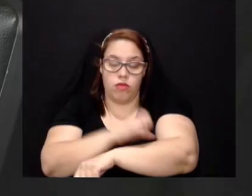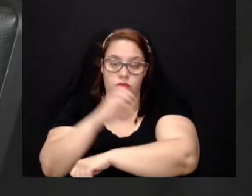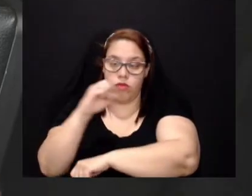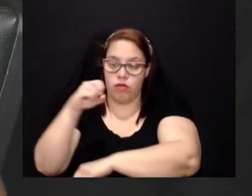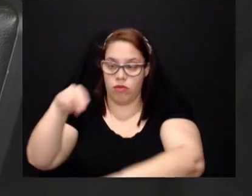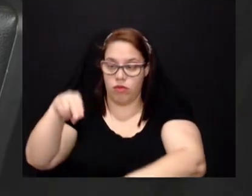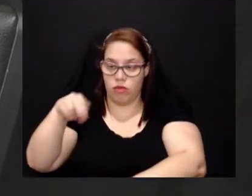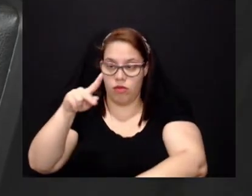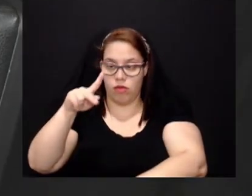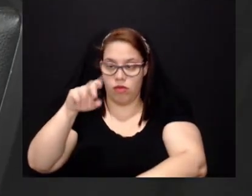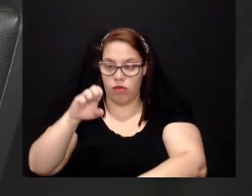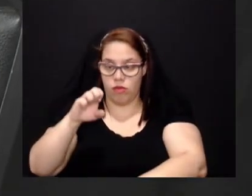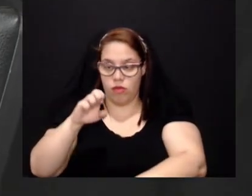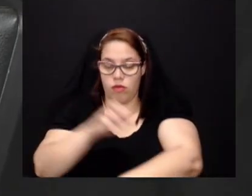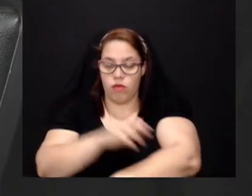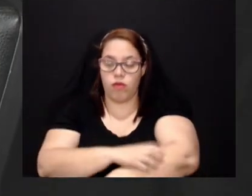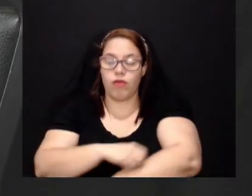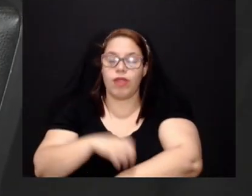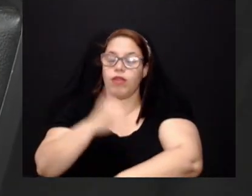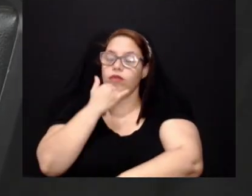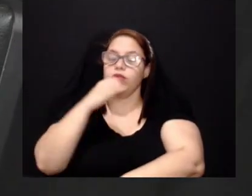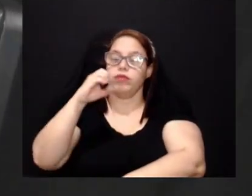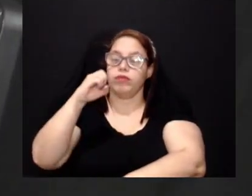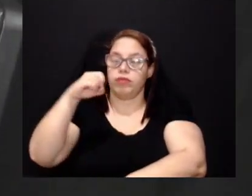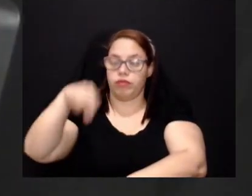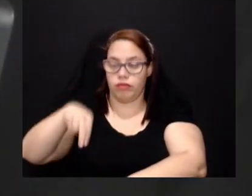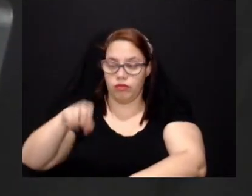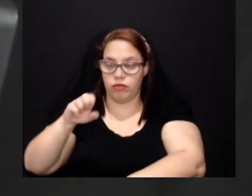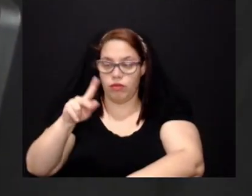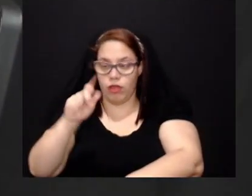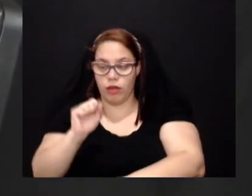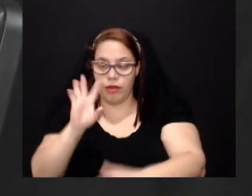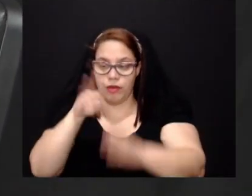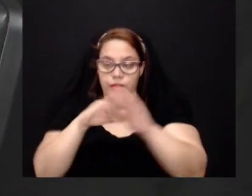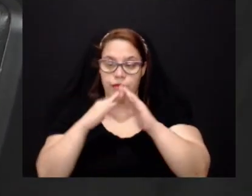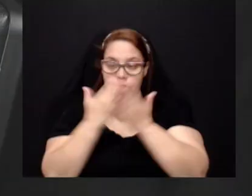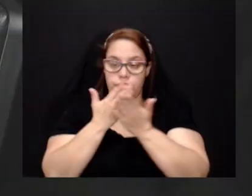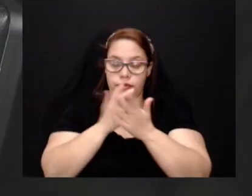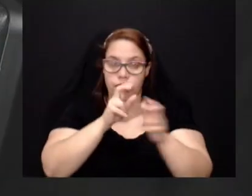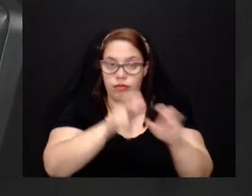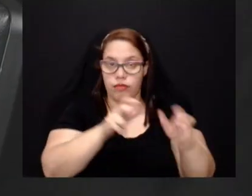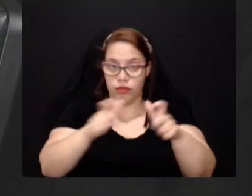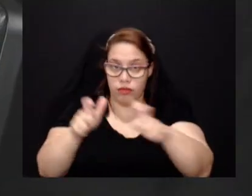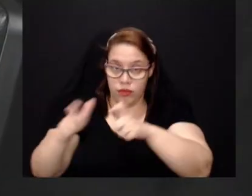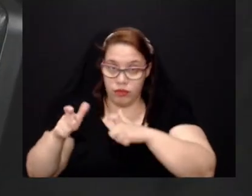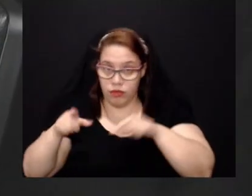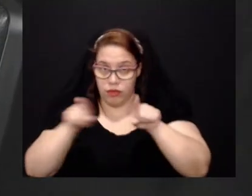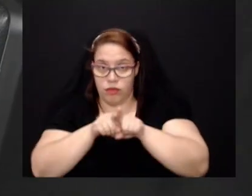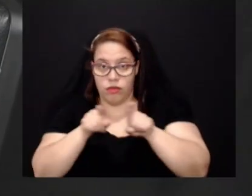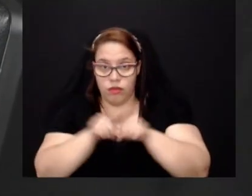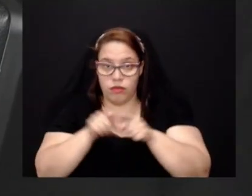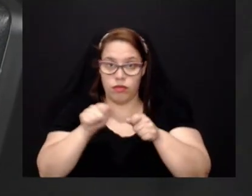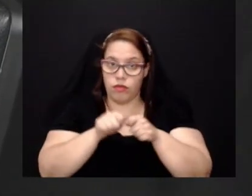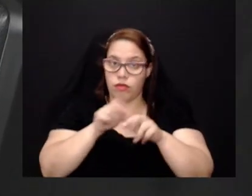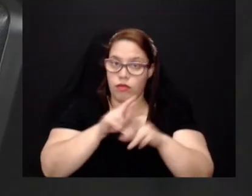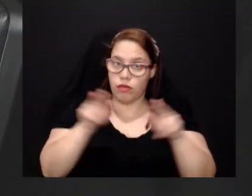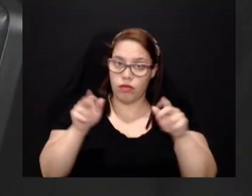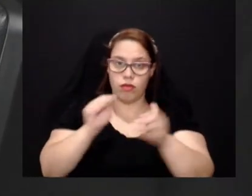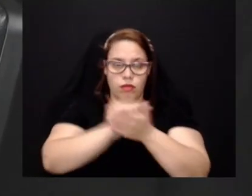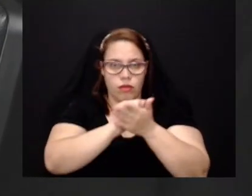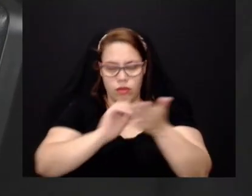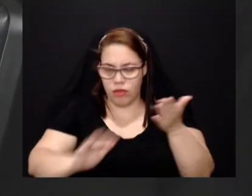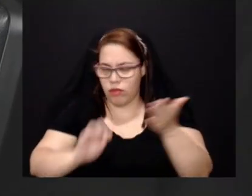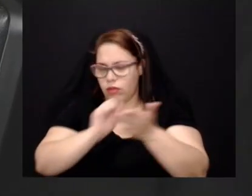em vários lugares, dentro das escolas, né? E a gente ocupa os espaços também. Já fizemos diversas atividades